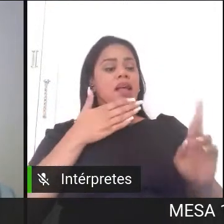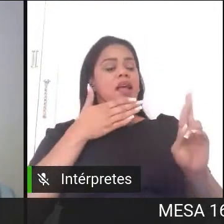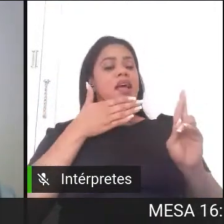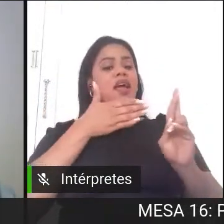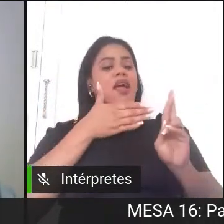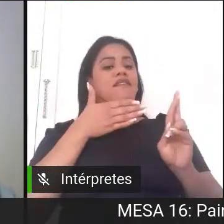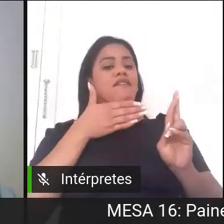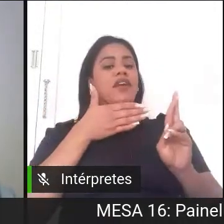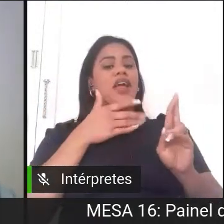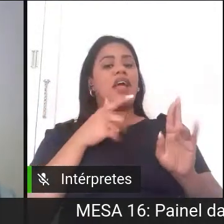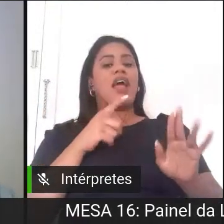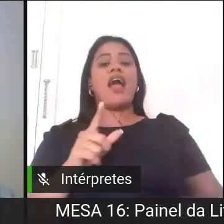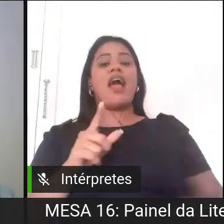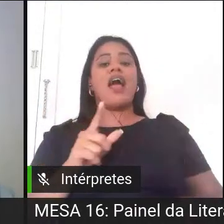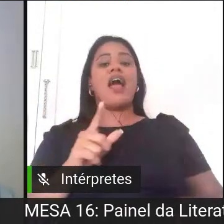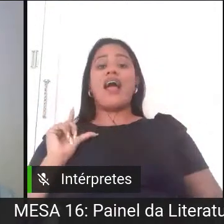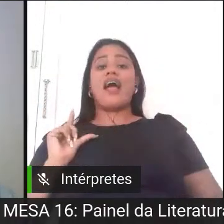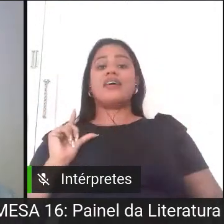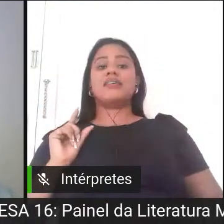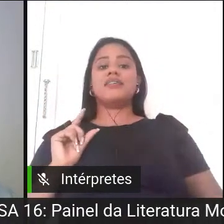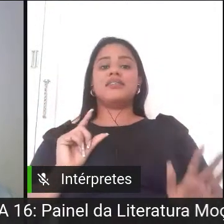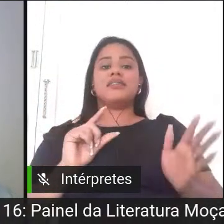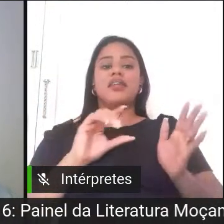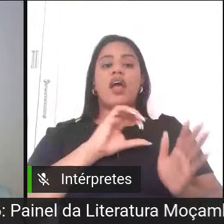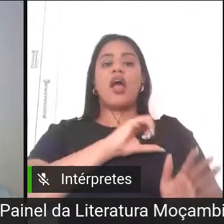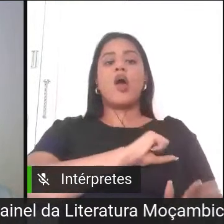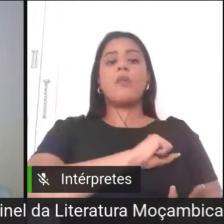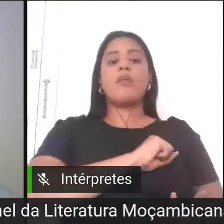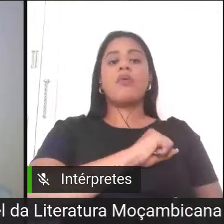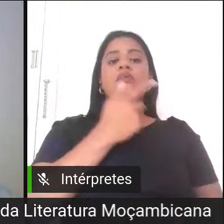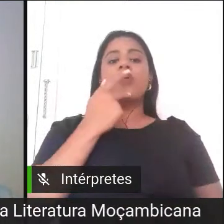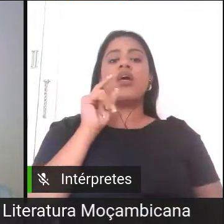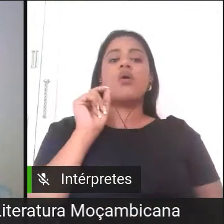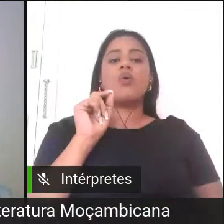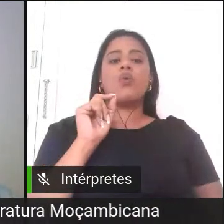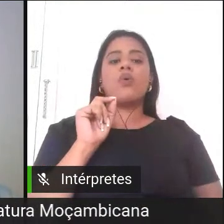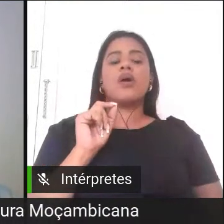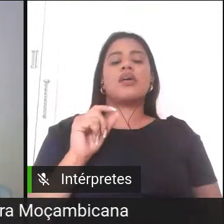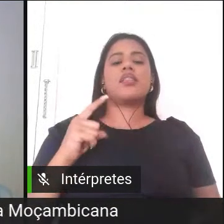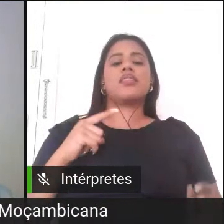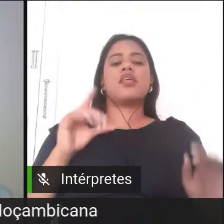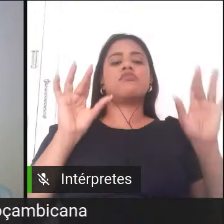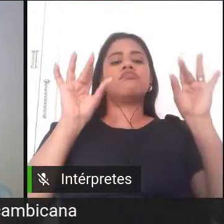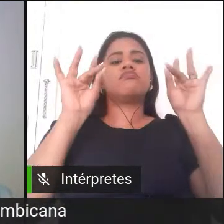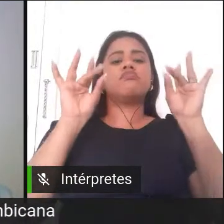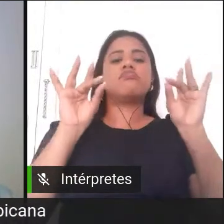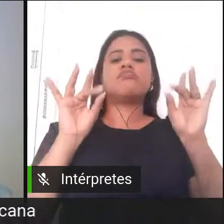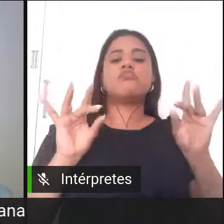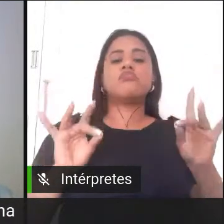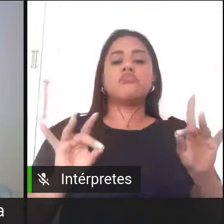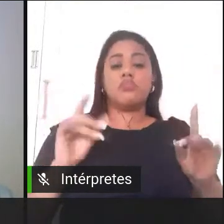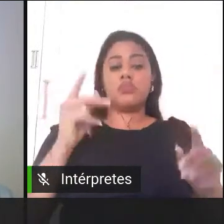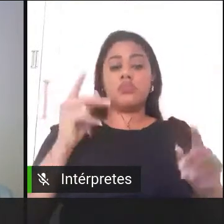sobretudo, desses elementos que gravitam, que gravitam dentro da nossa terra, da